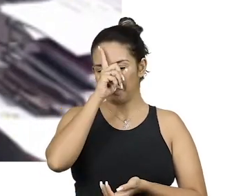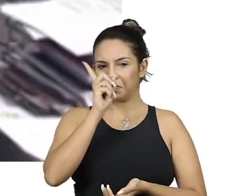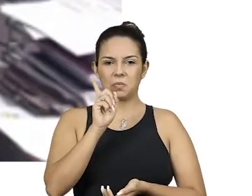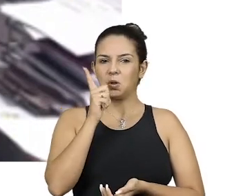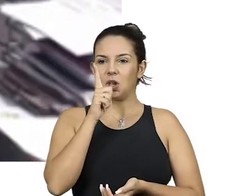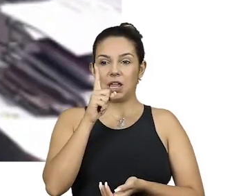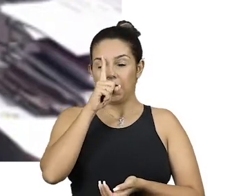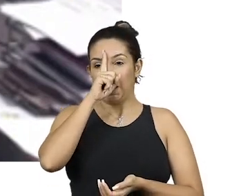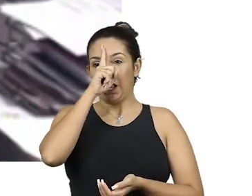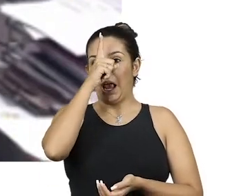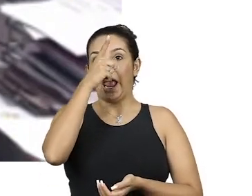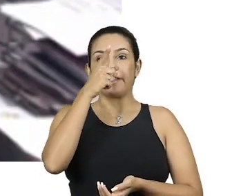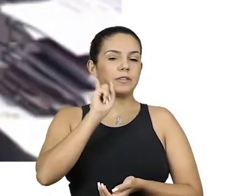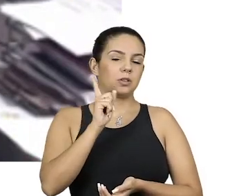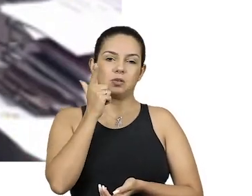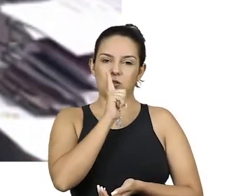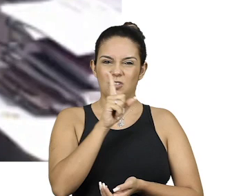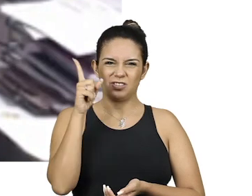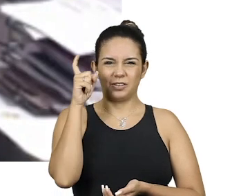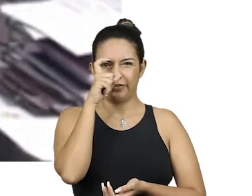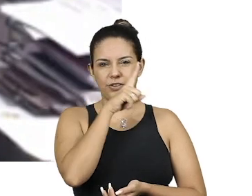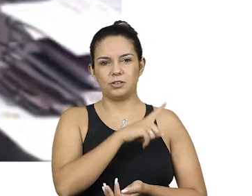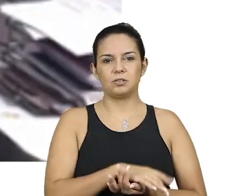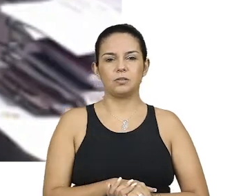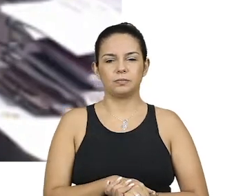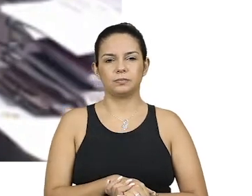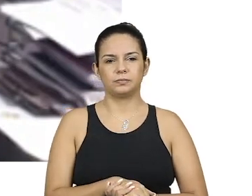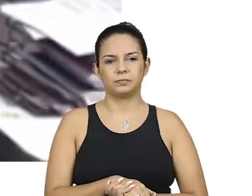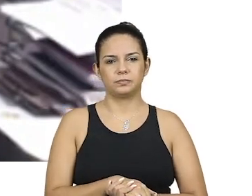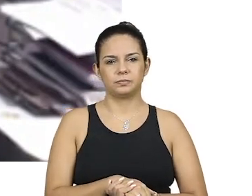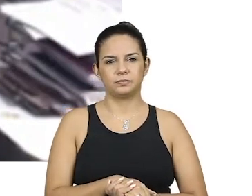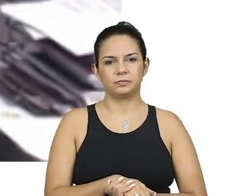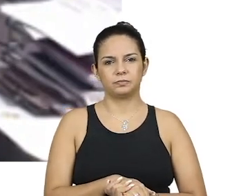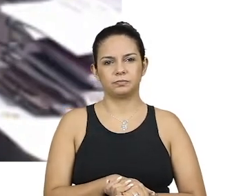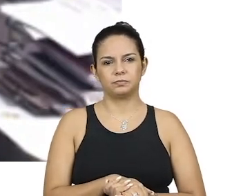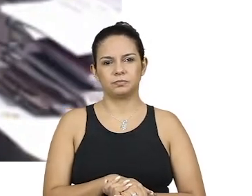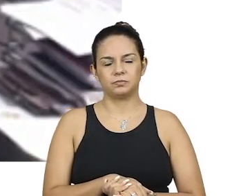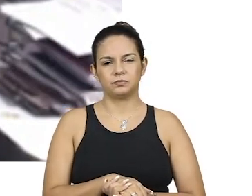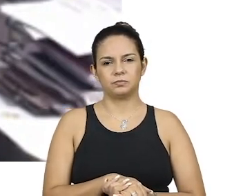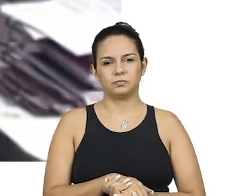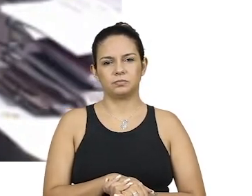criar está difícil.